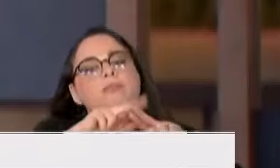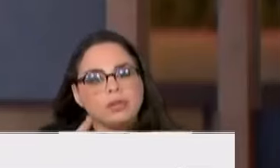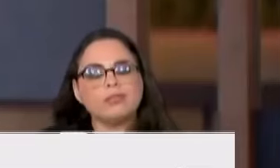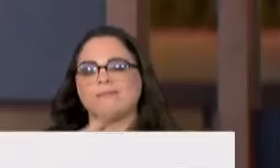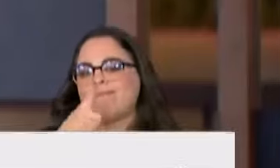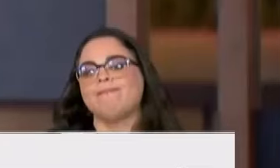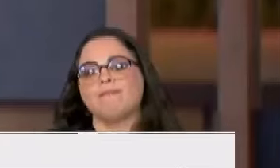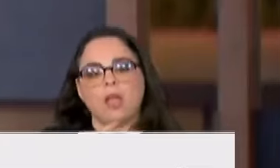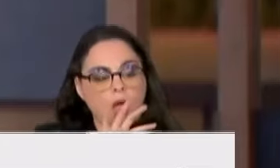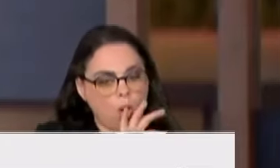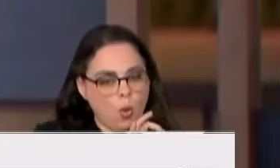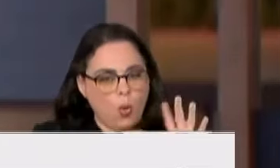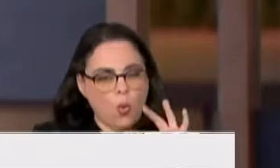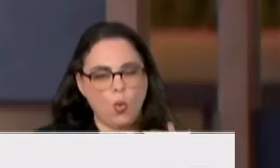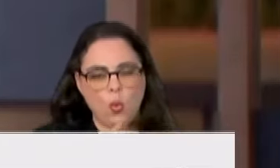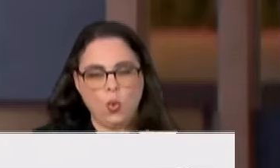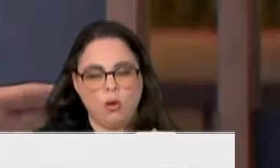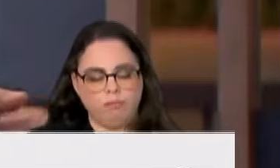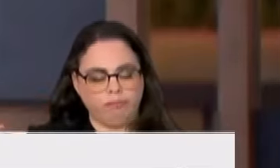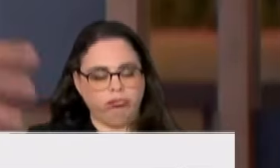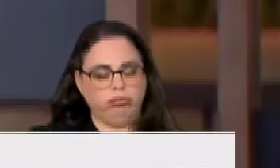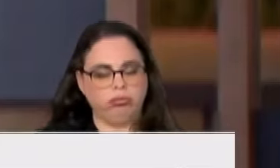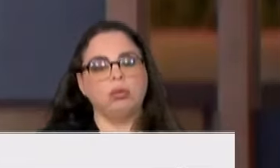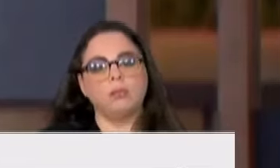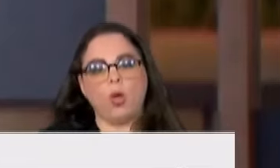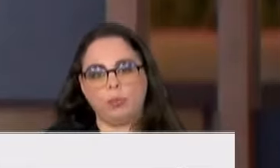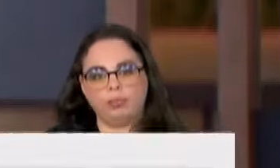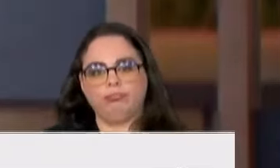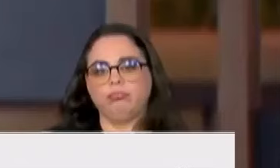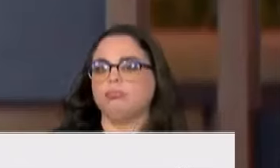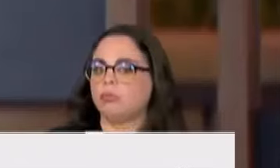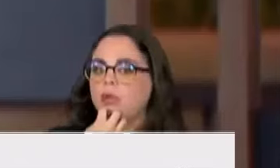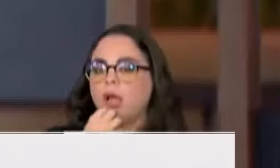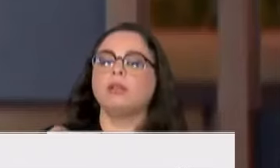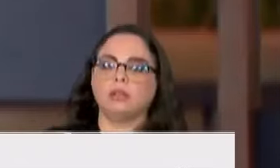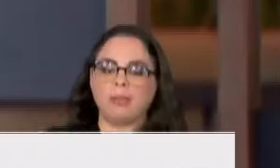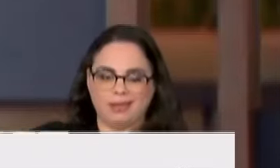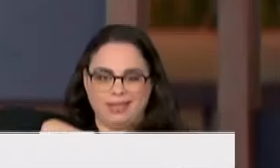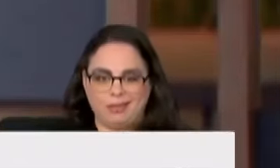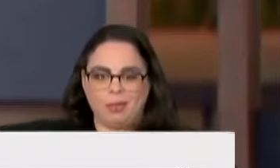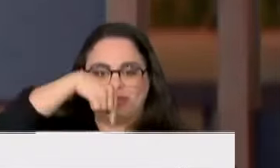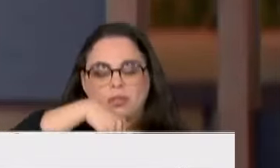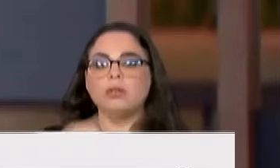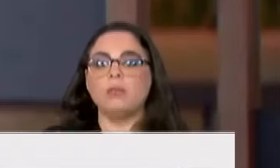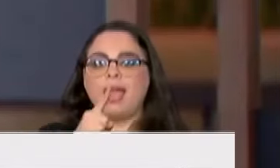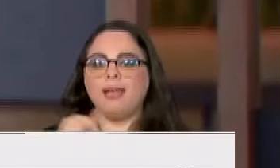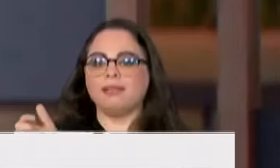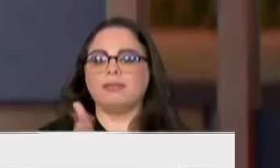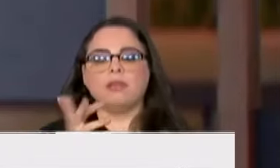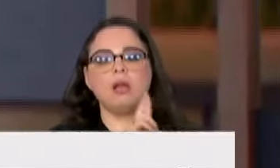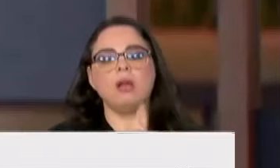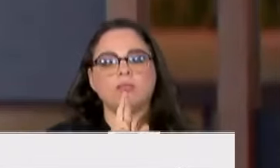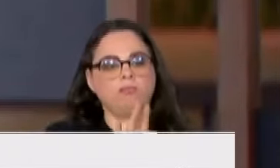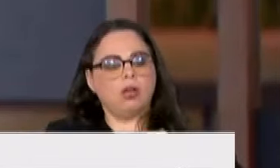que a absoluta coordenação dessa operação é do ministro Mauro Vieira e do Itamaraty, porque é uma operação da diplomacia